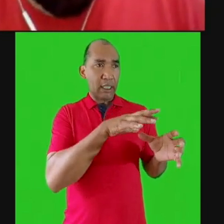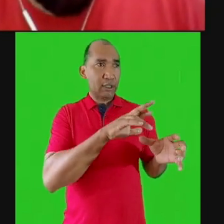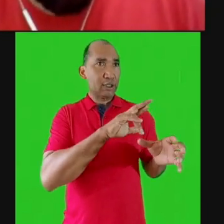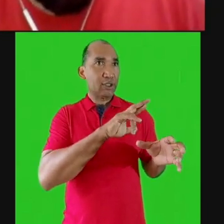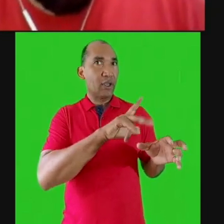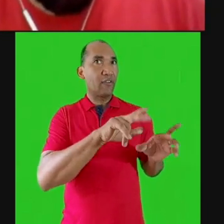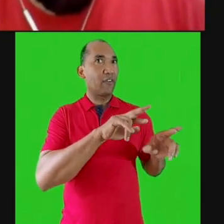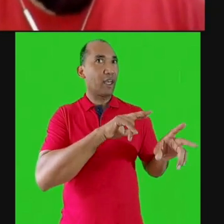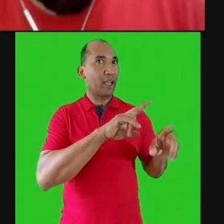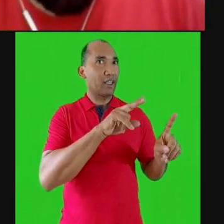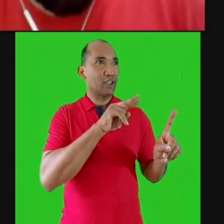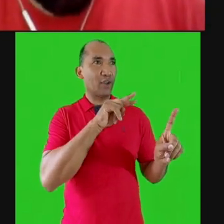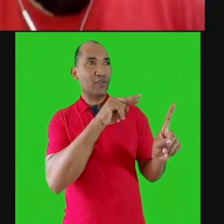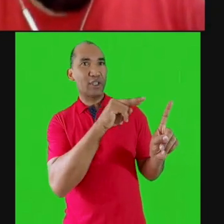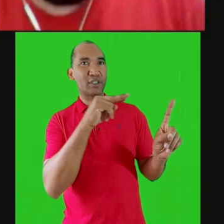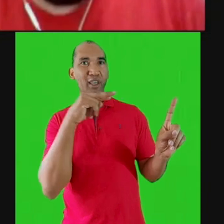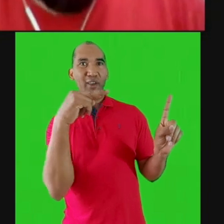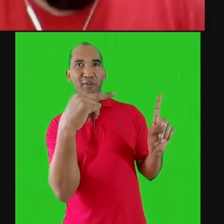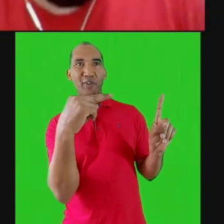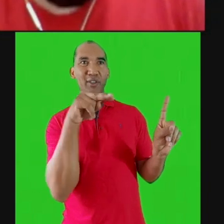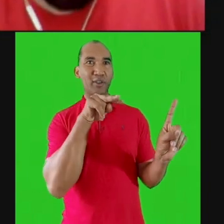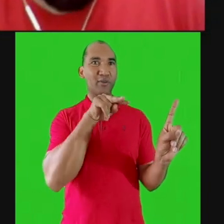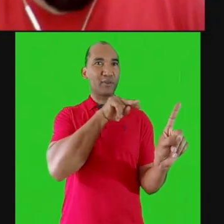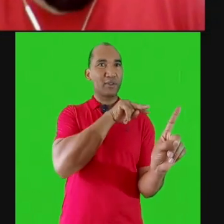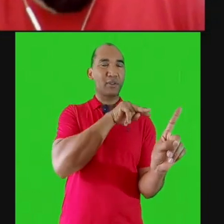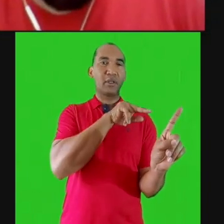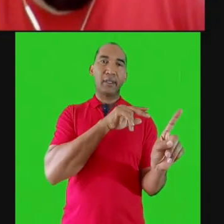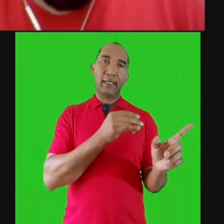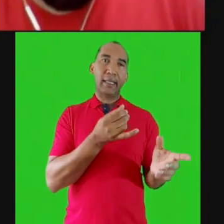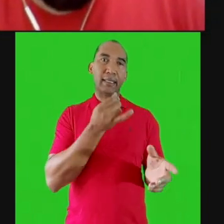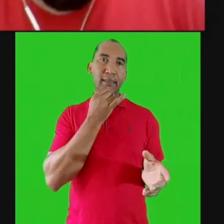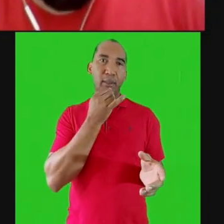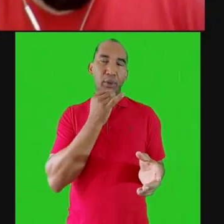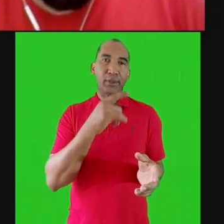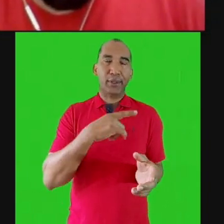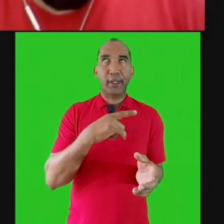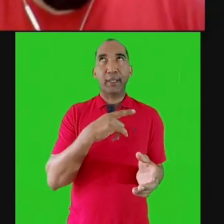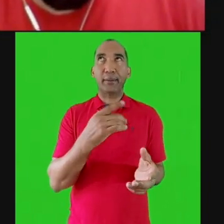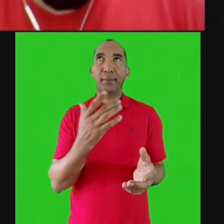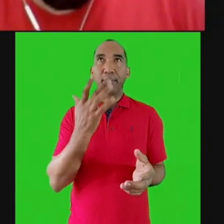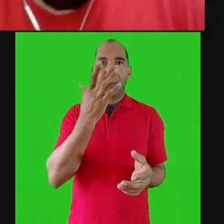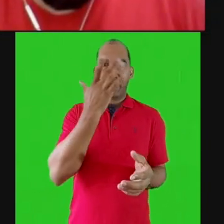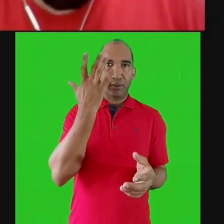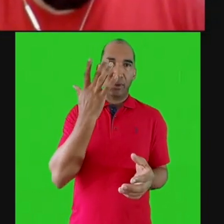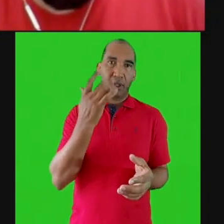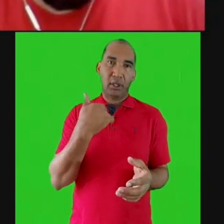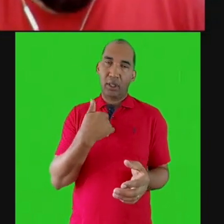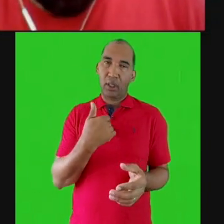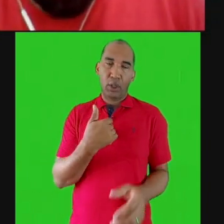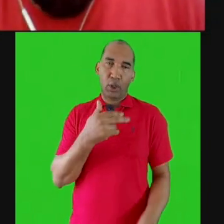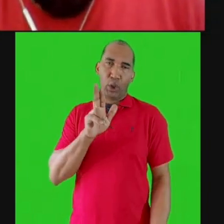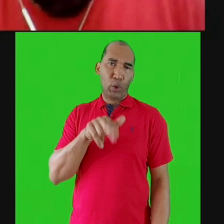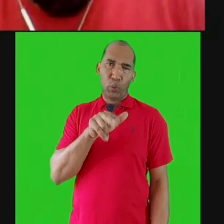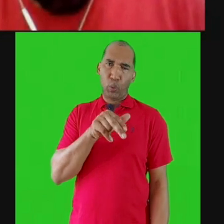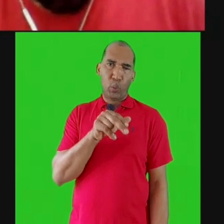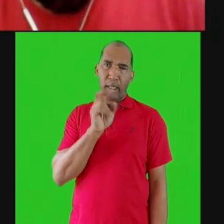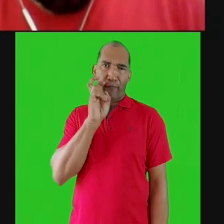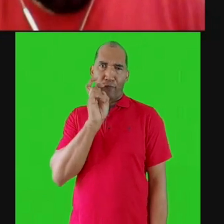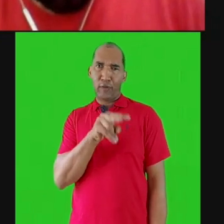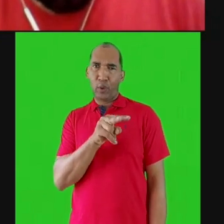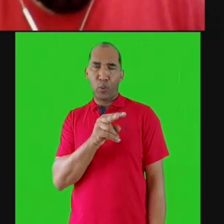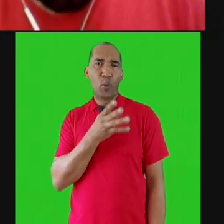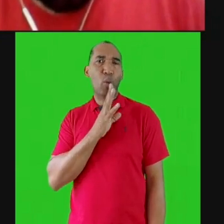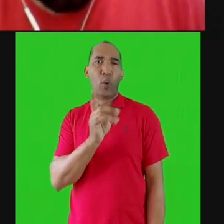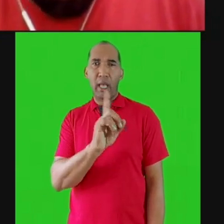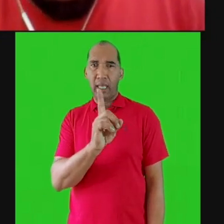de diferentes pegadas aí, né? Você, por exemplo, está trazendo gente que a gente nunca conheceu,